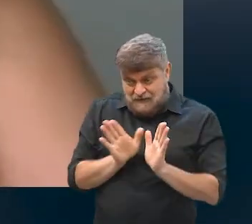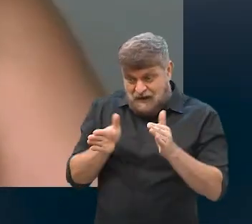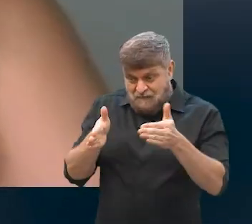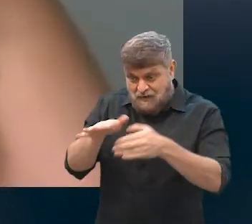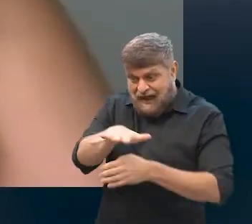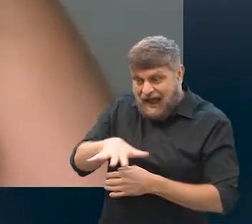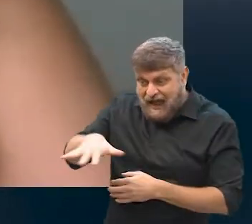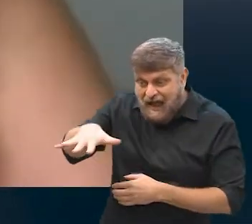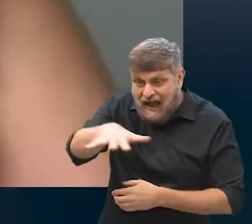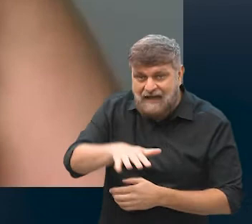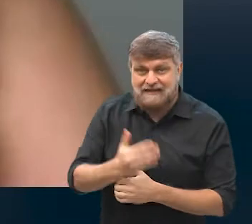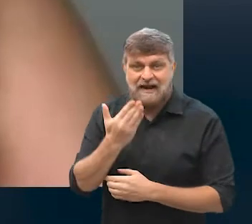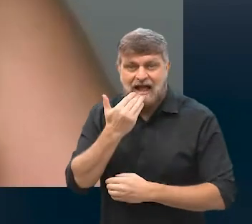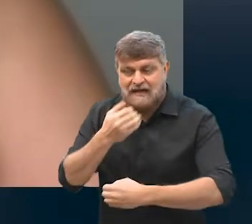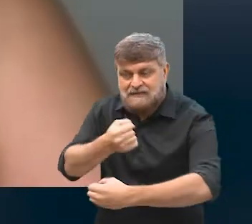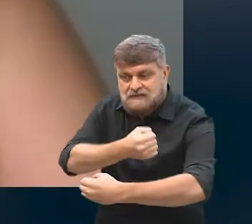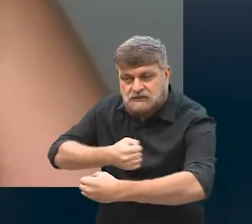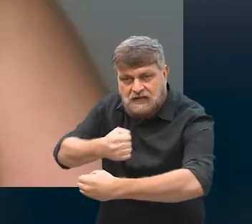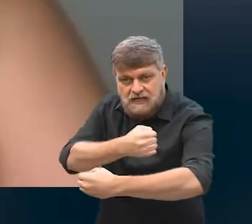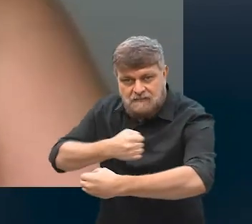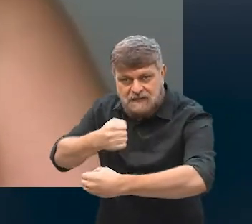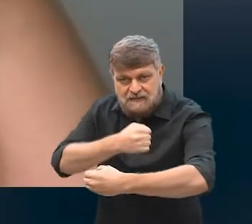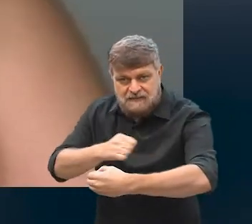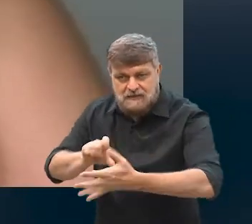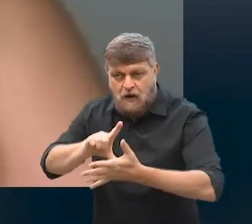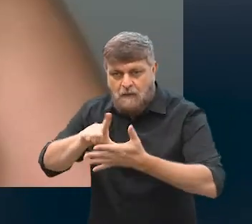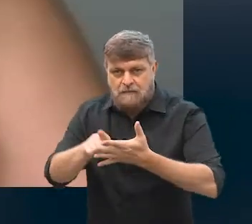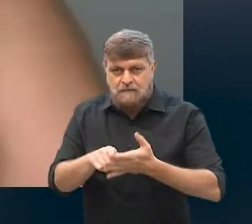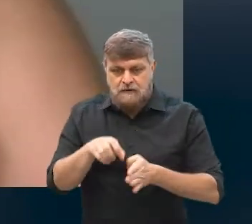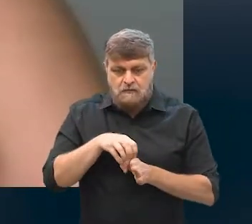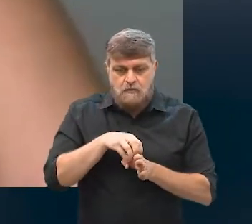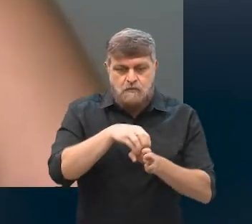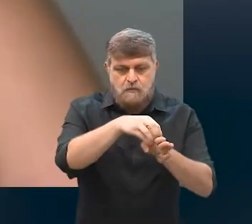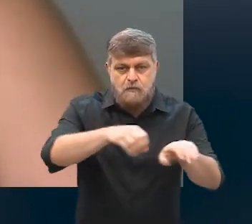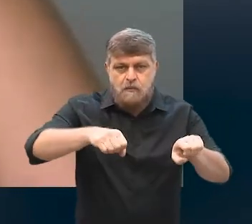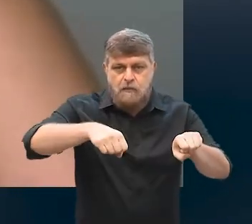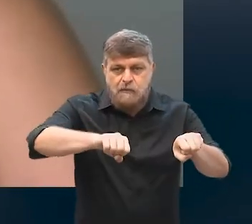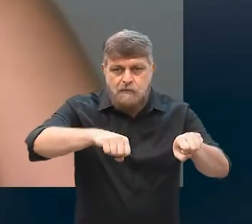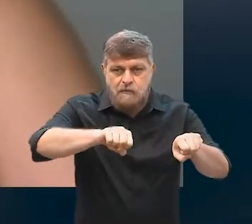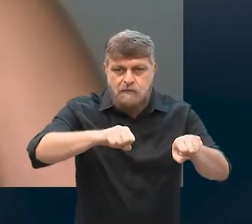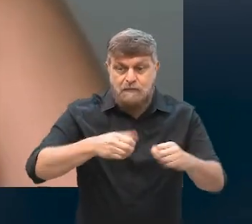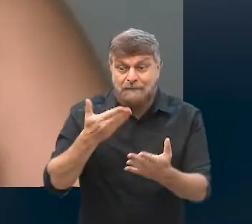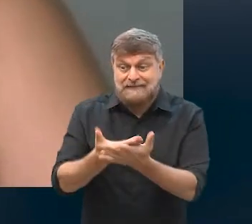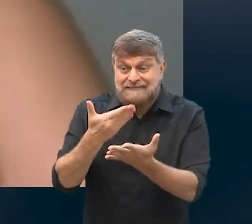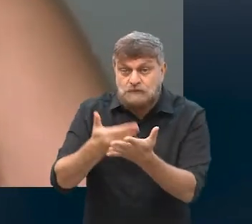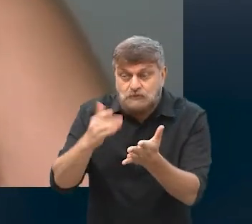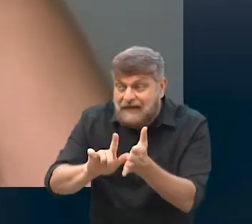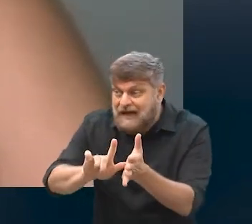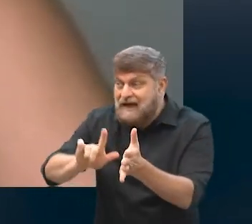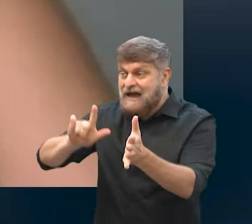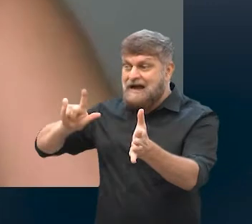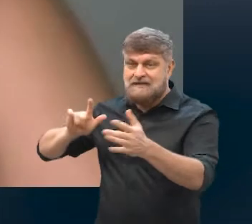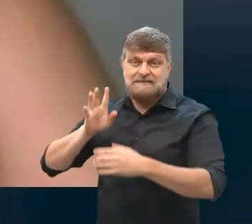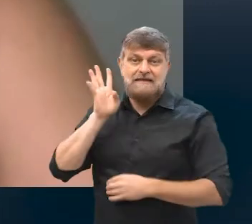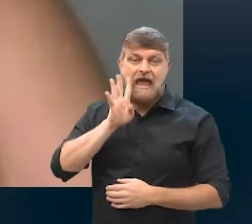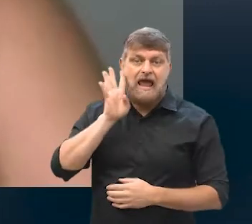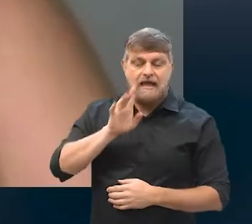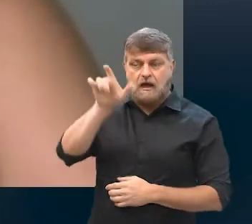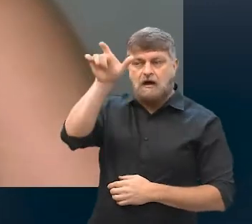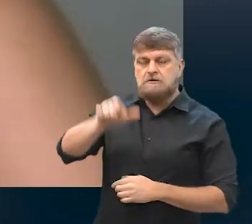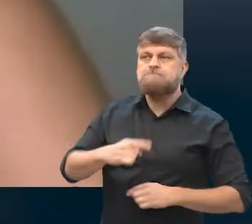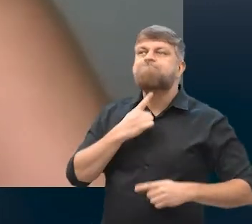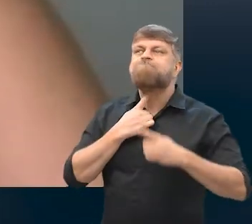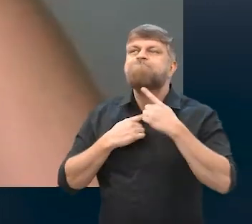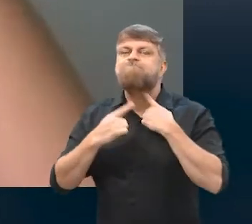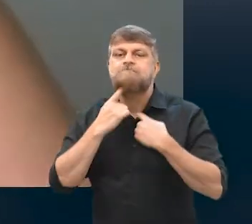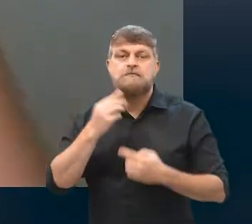do setor de alimentação na área de delivery têm que ser pensados e estudados. Então, é legal até quem vai empreender